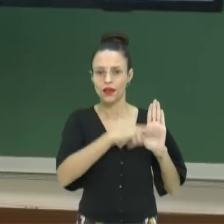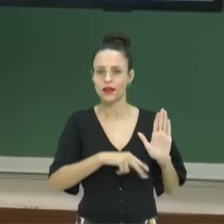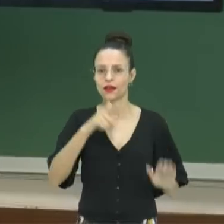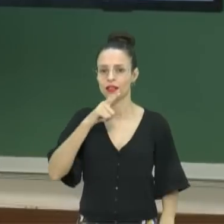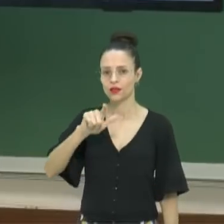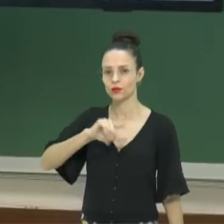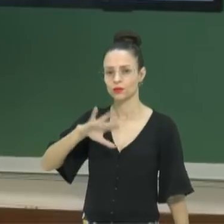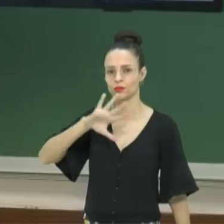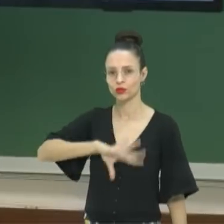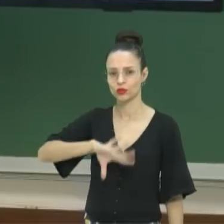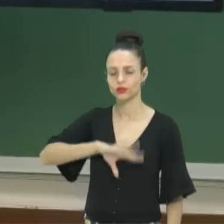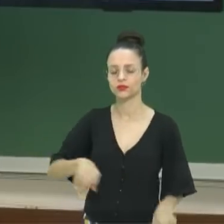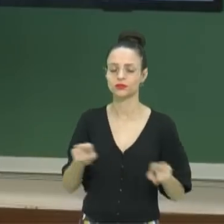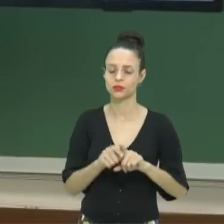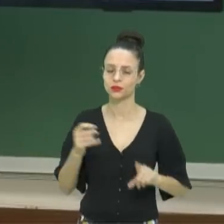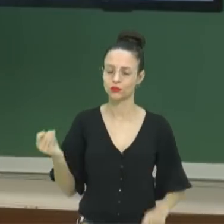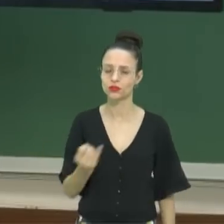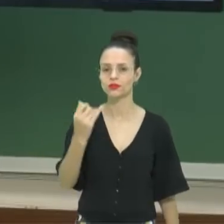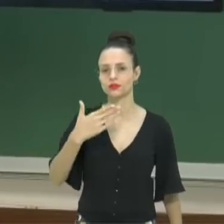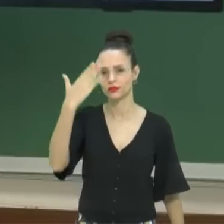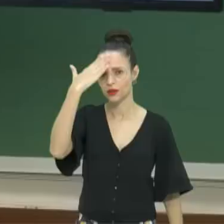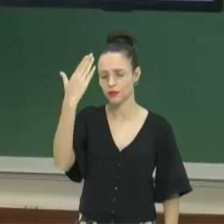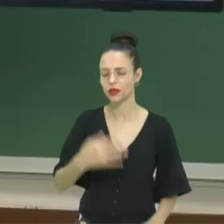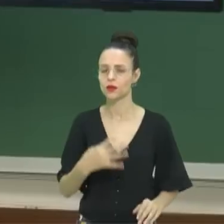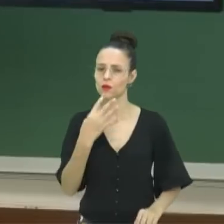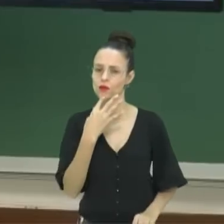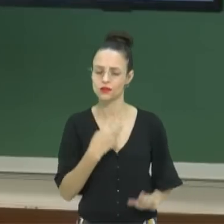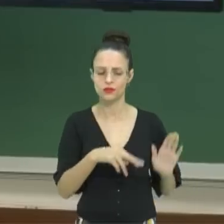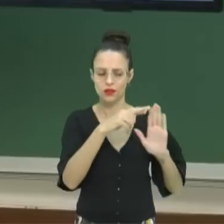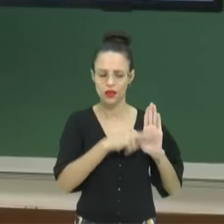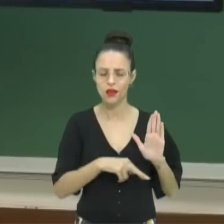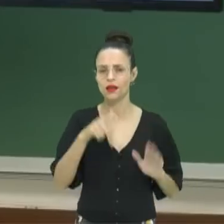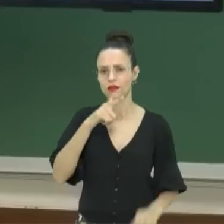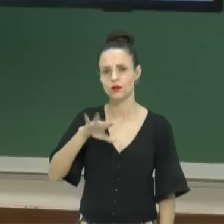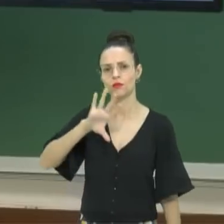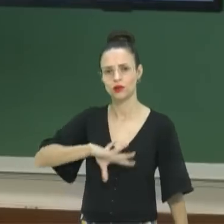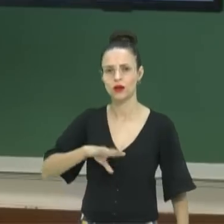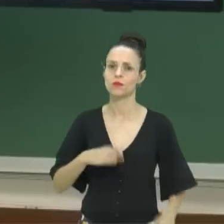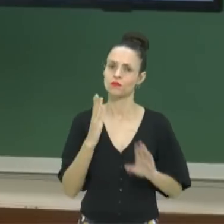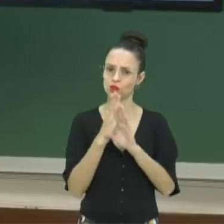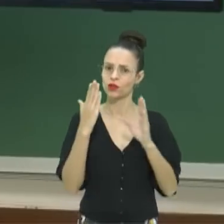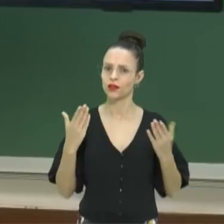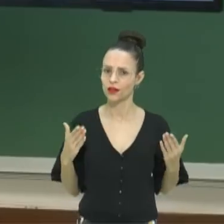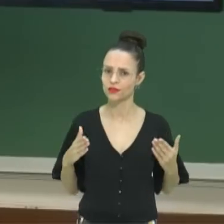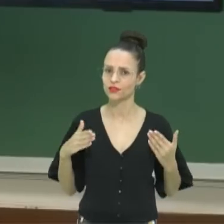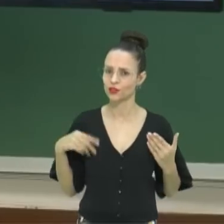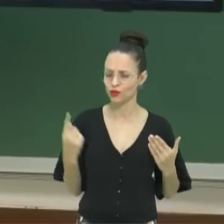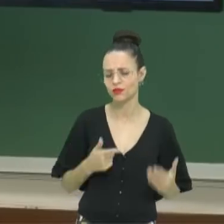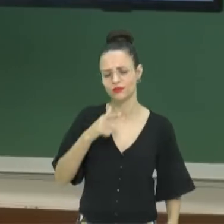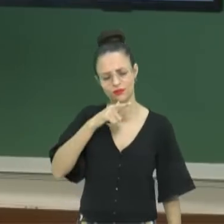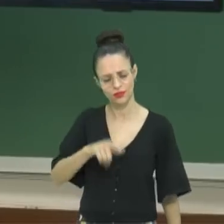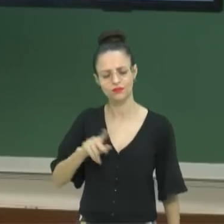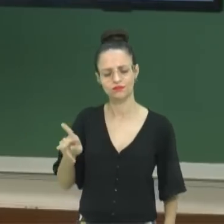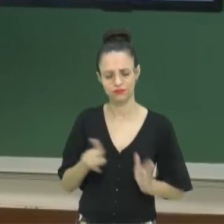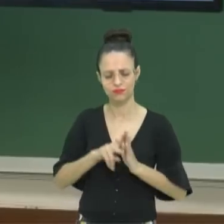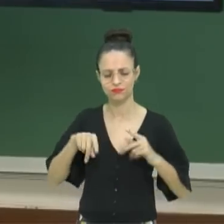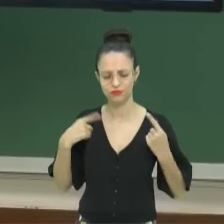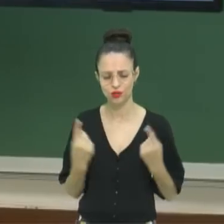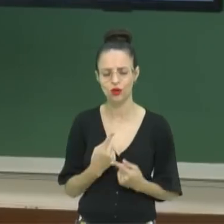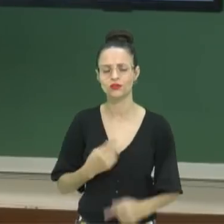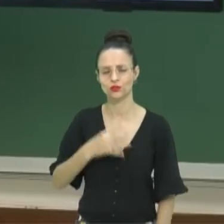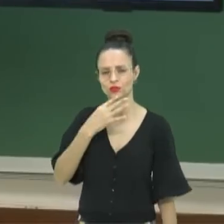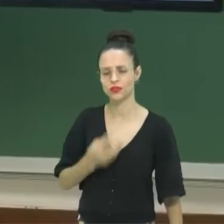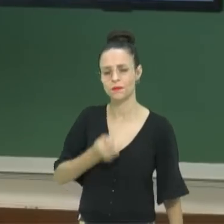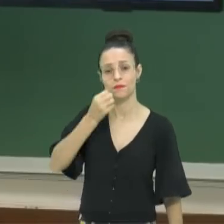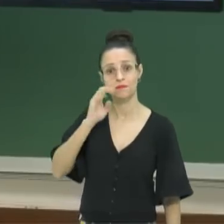língua portuguesa, a importância de sabê-las, conhecê-las, né? Por causa do nosso idioma e conhecer bem a nossa língua.